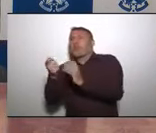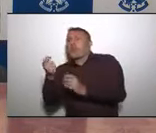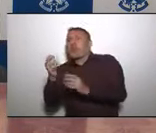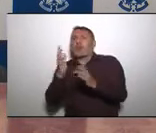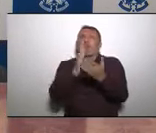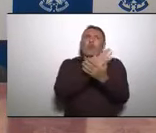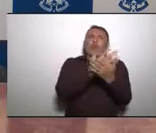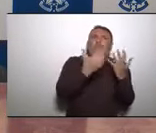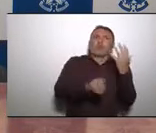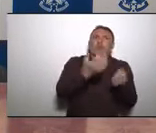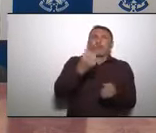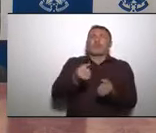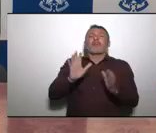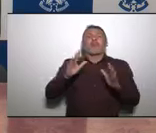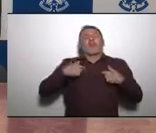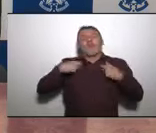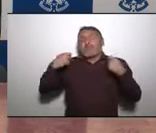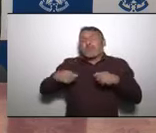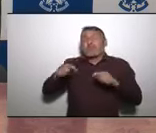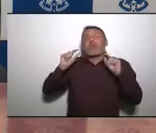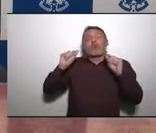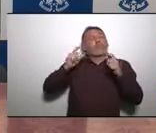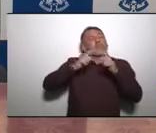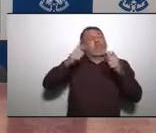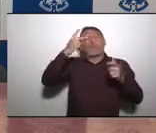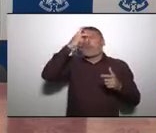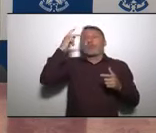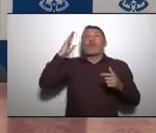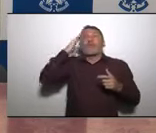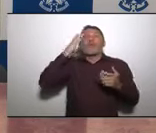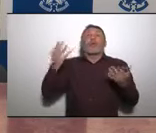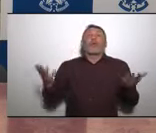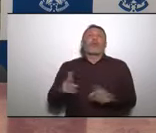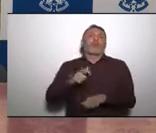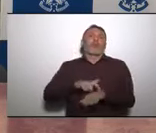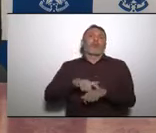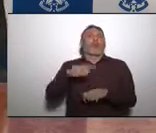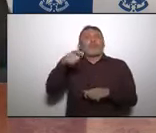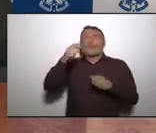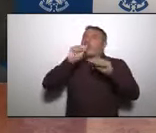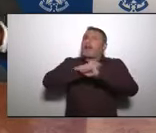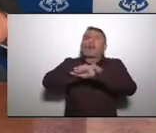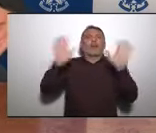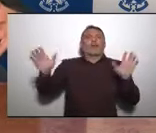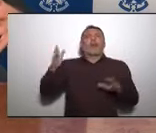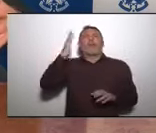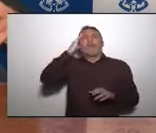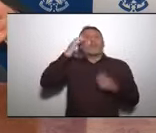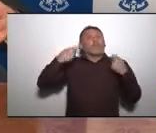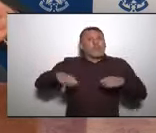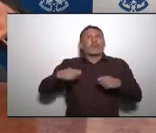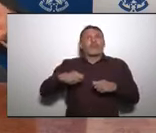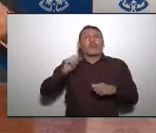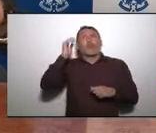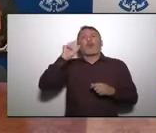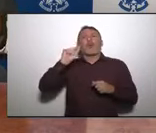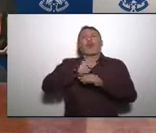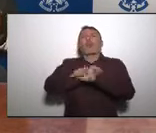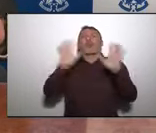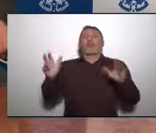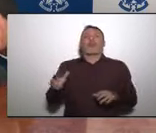olha, eu preciso muito que as pessoas compreendam a realidade, assim, não podemos ficar com